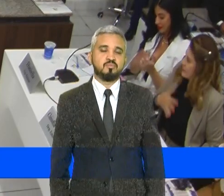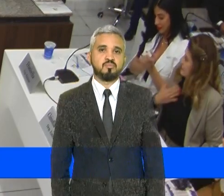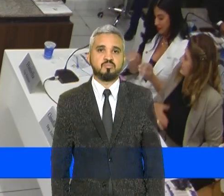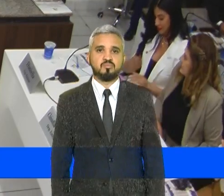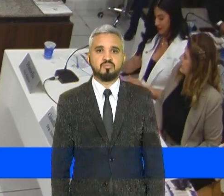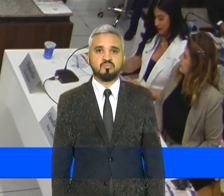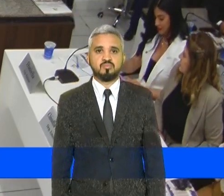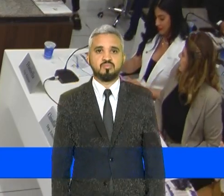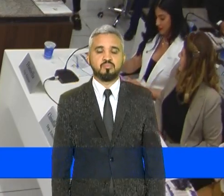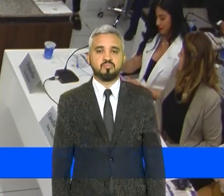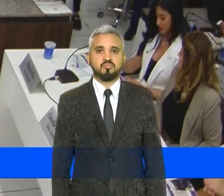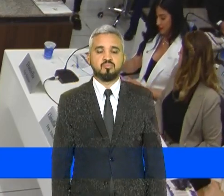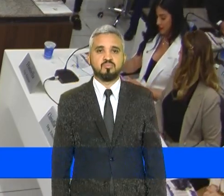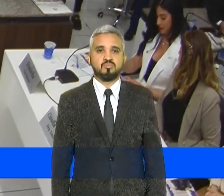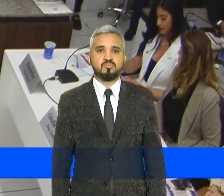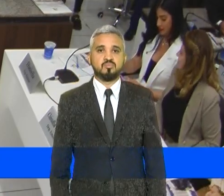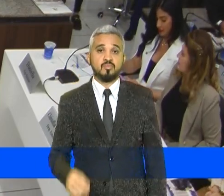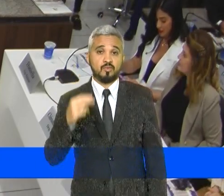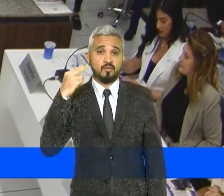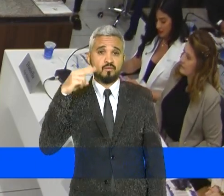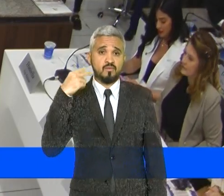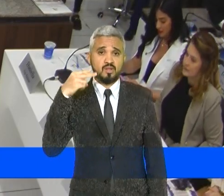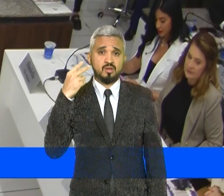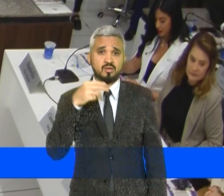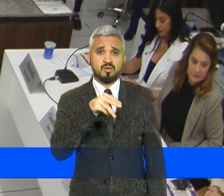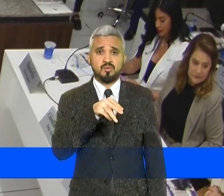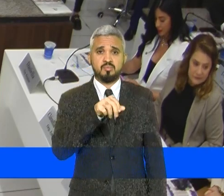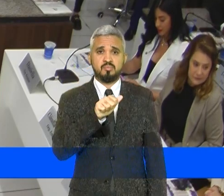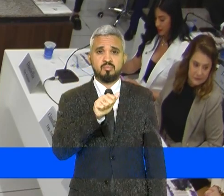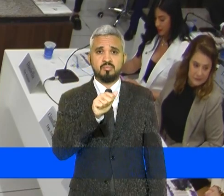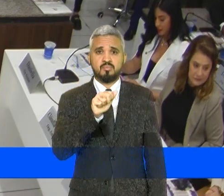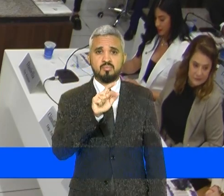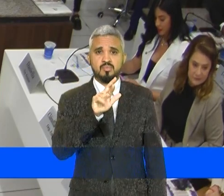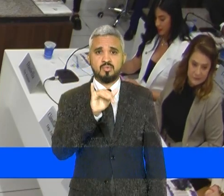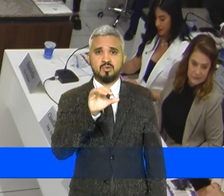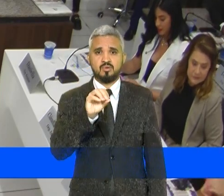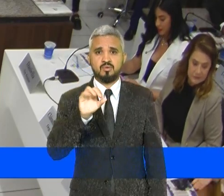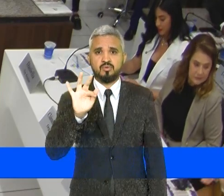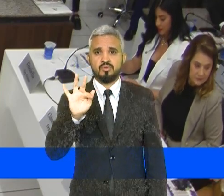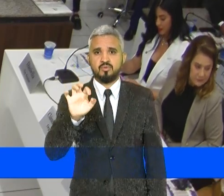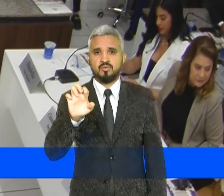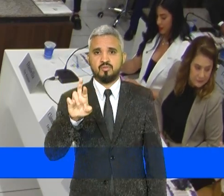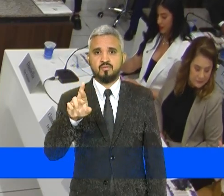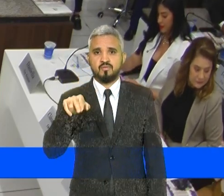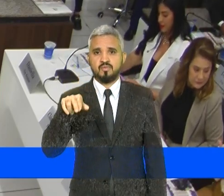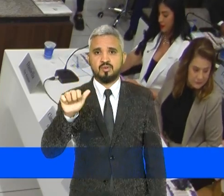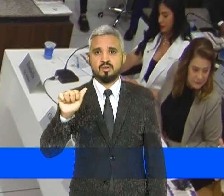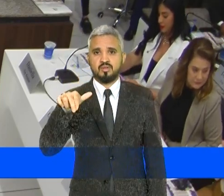Vereador Mário Fernando de Assunção Souza.